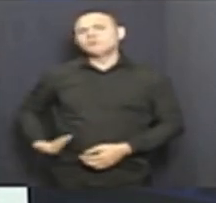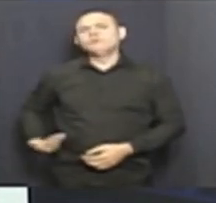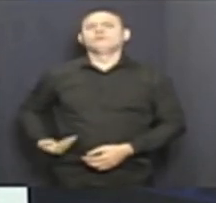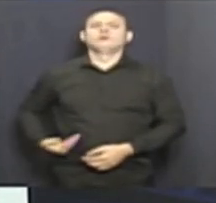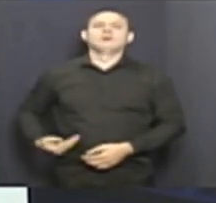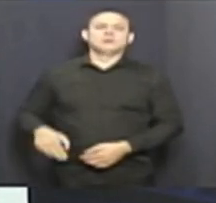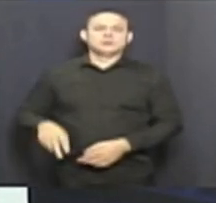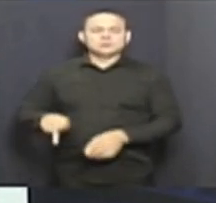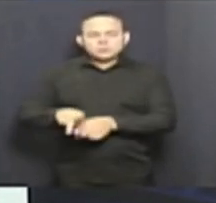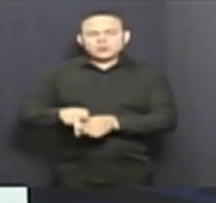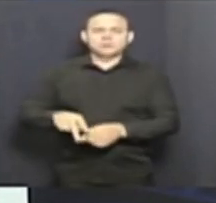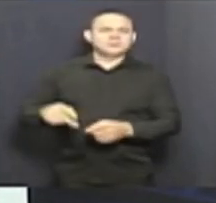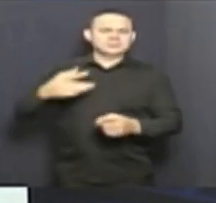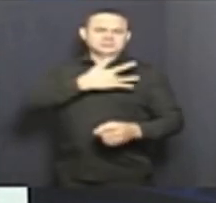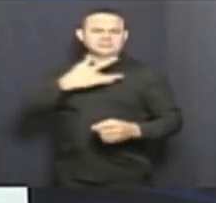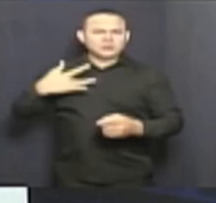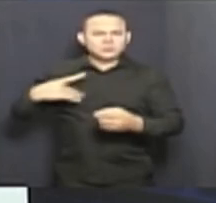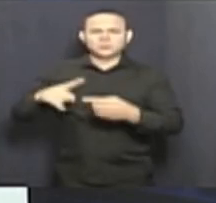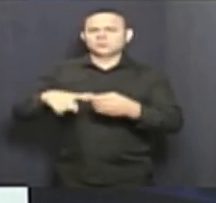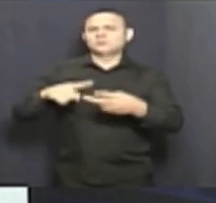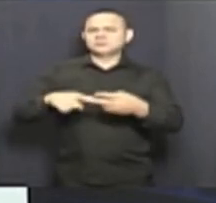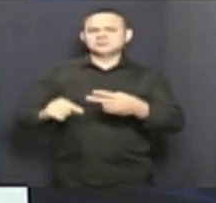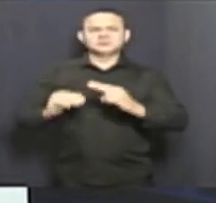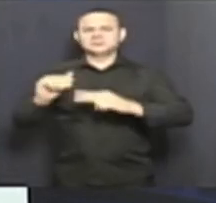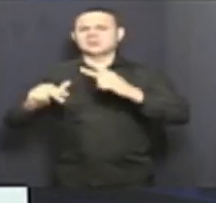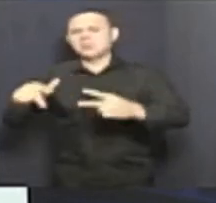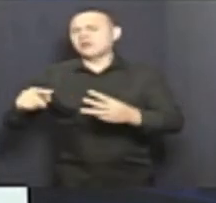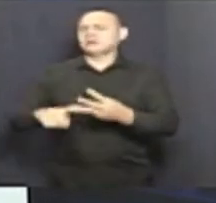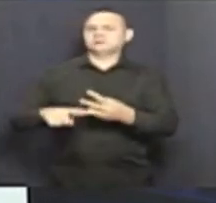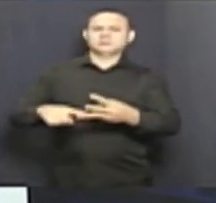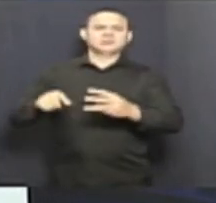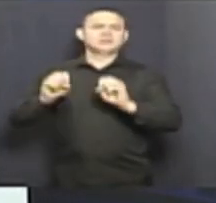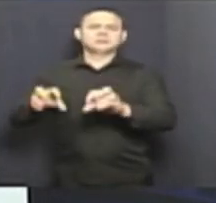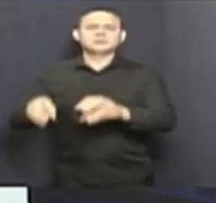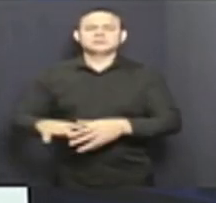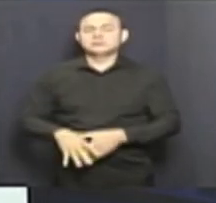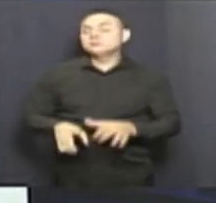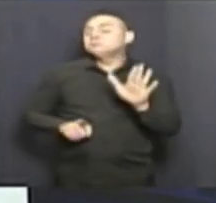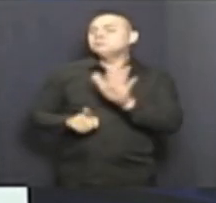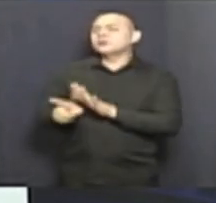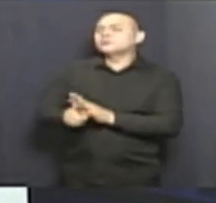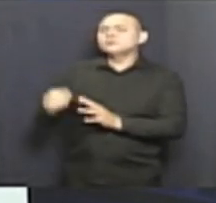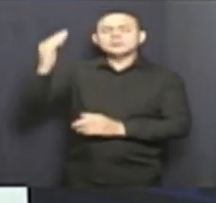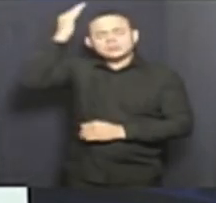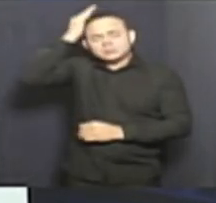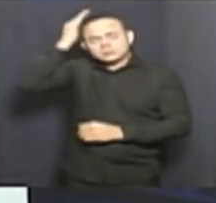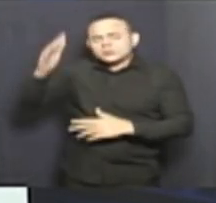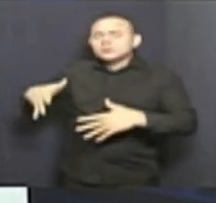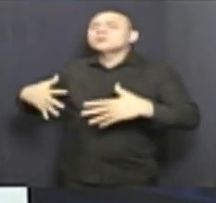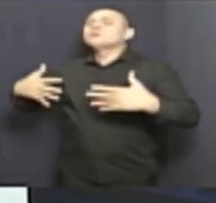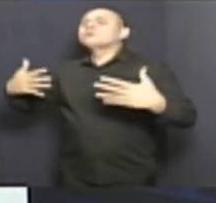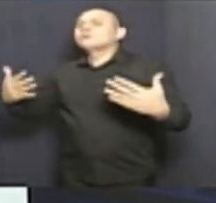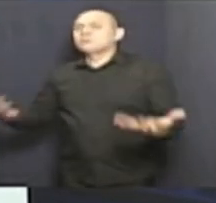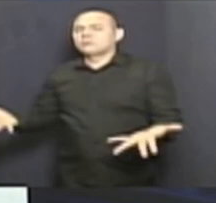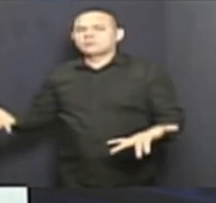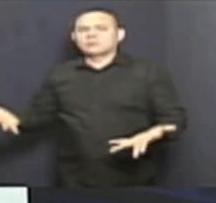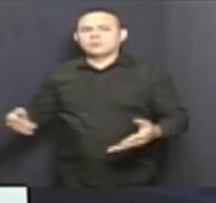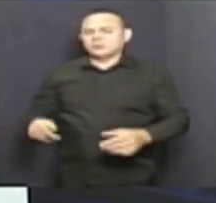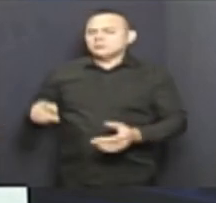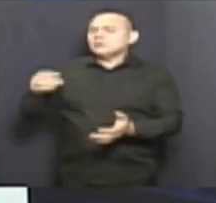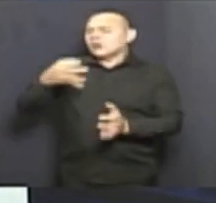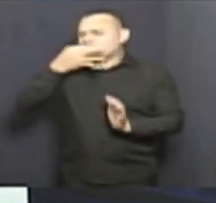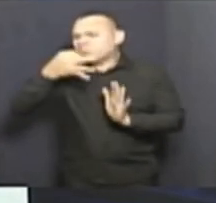seja na saúde seja na educação seja na geração de emprego é quais são efetivamente candidato a